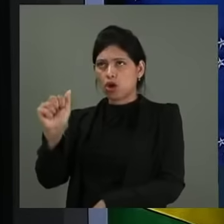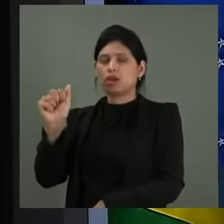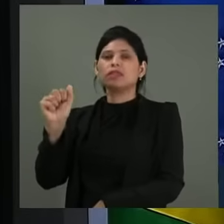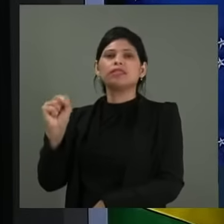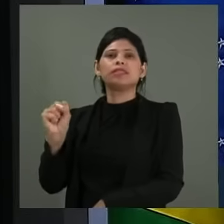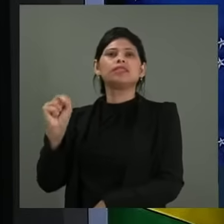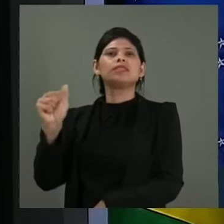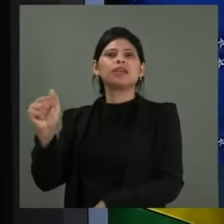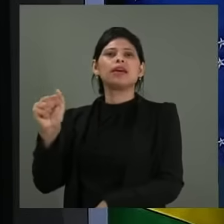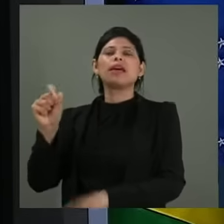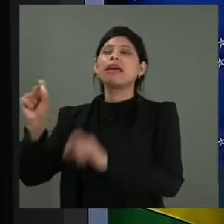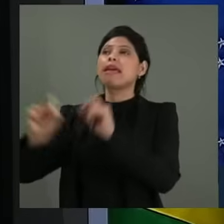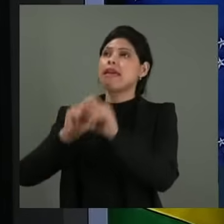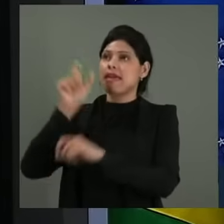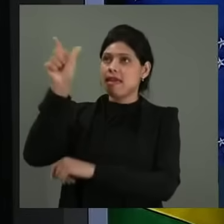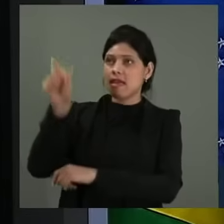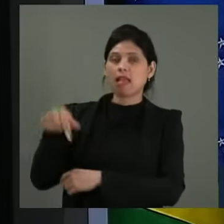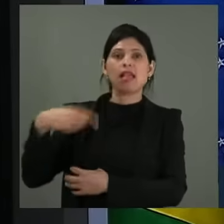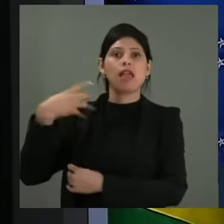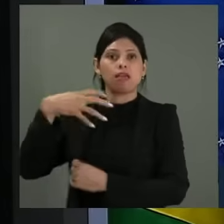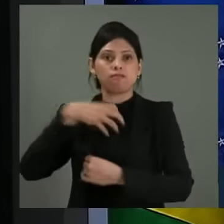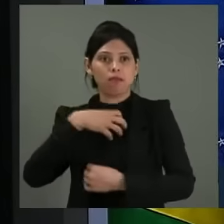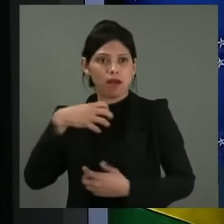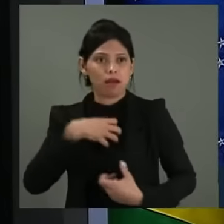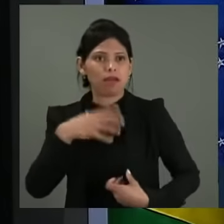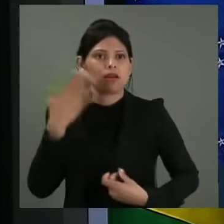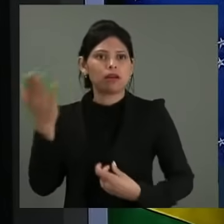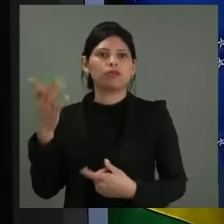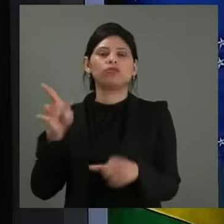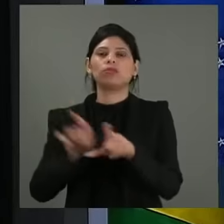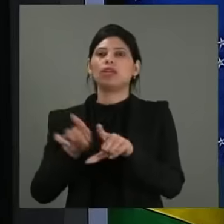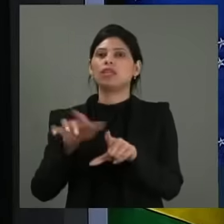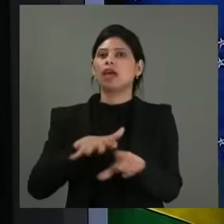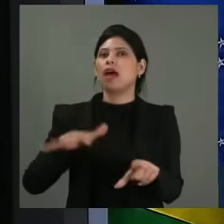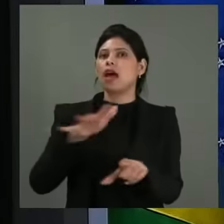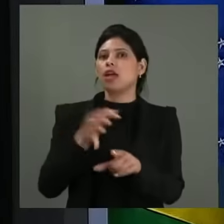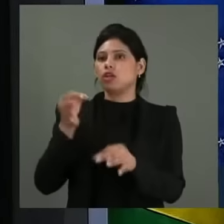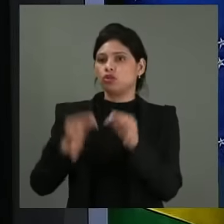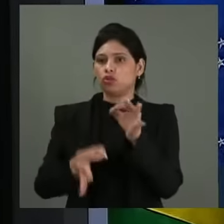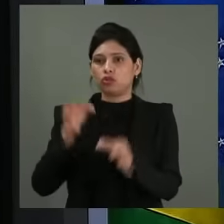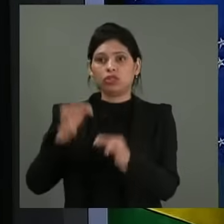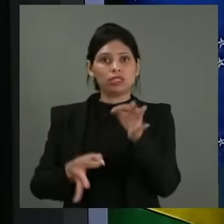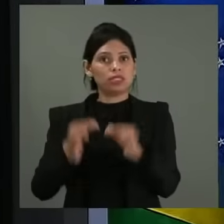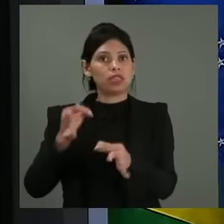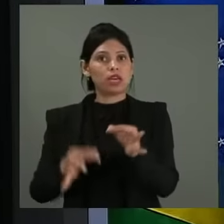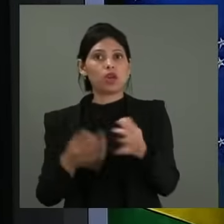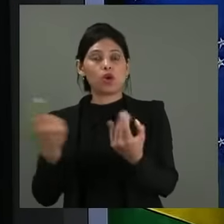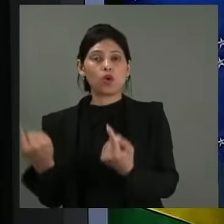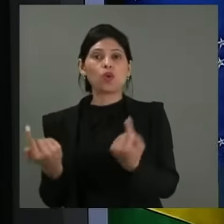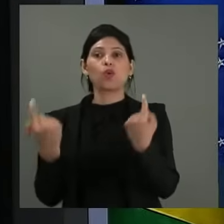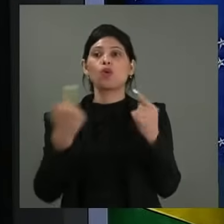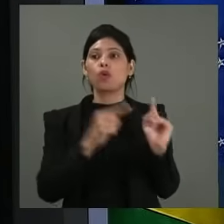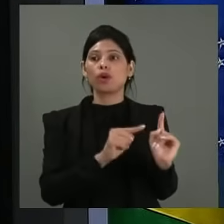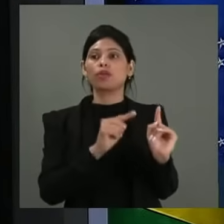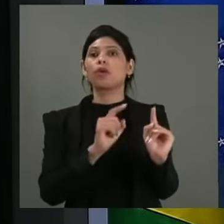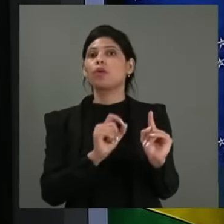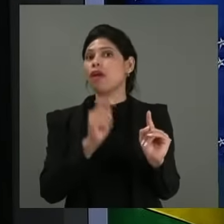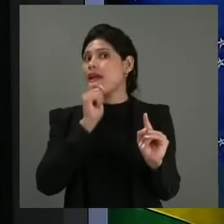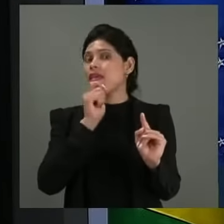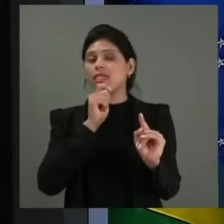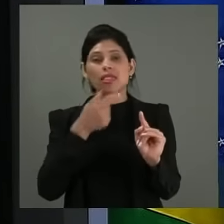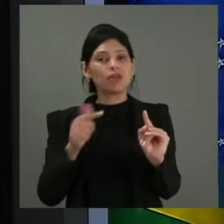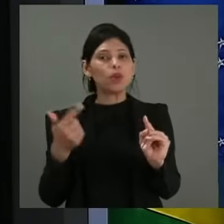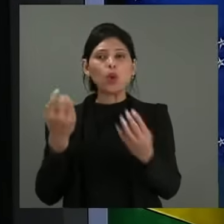se referiu sobre o grave risco da ditadura do Poder Judiciário, pois contra essa ditadura não há a